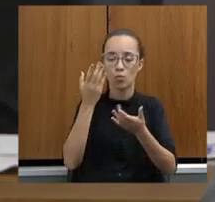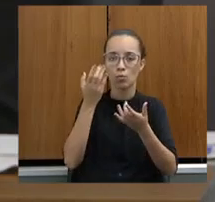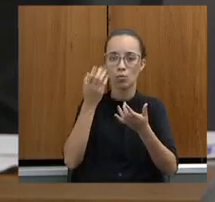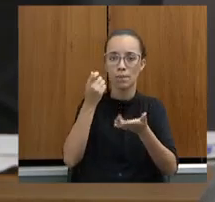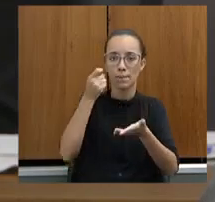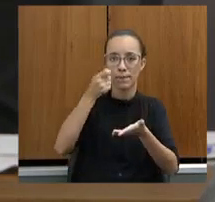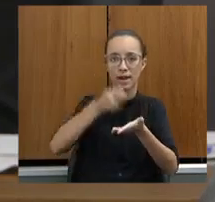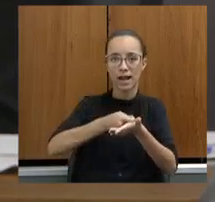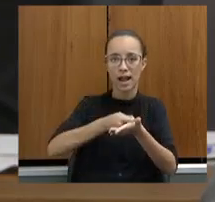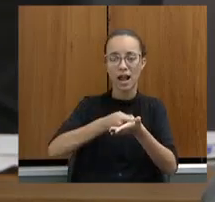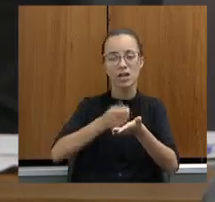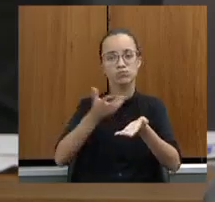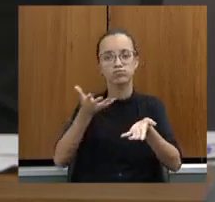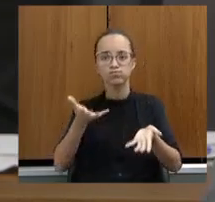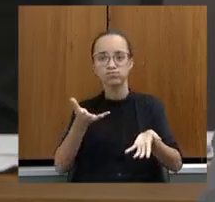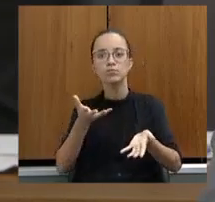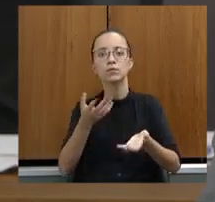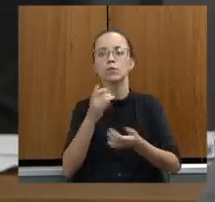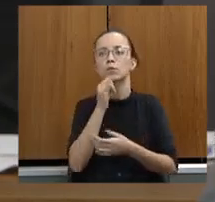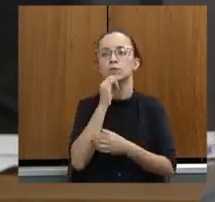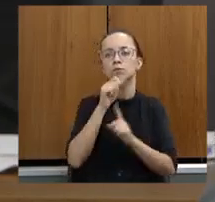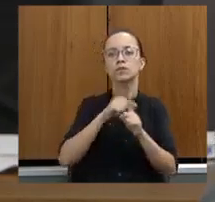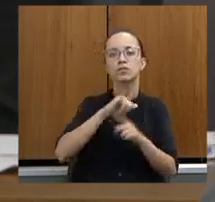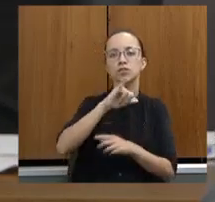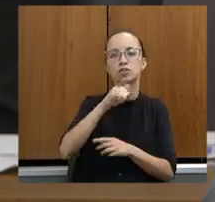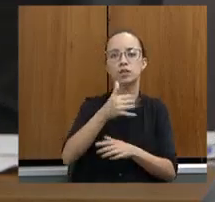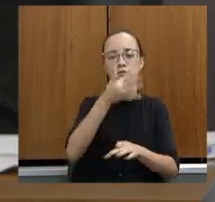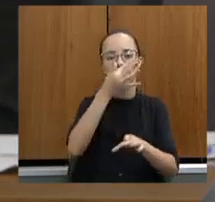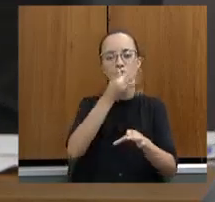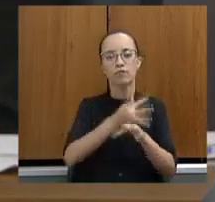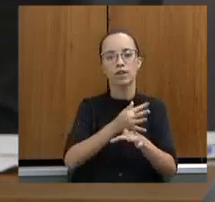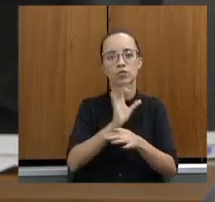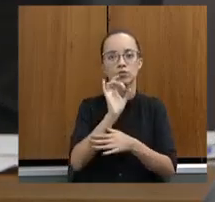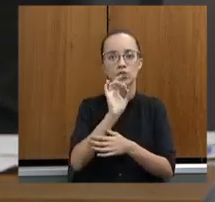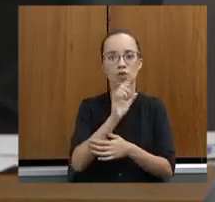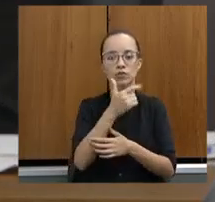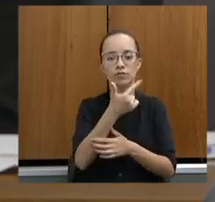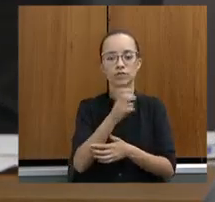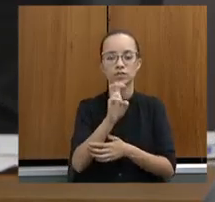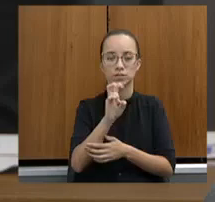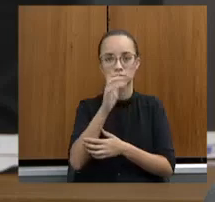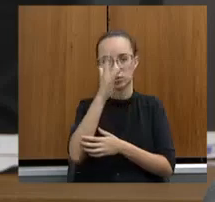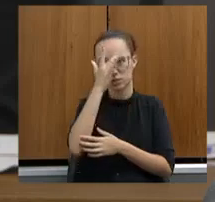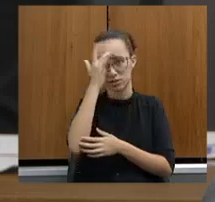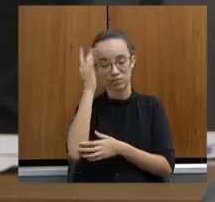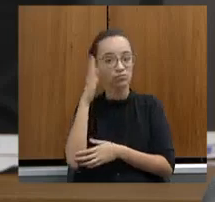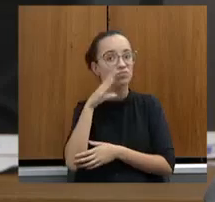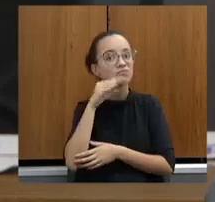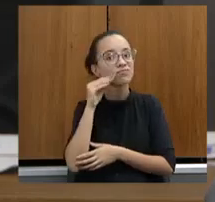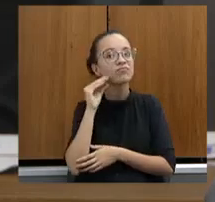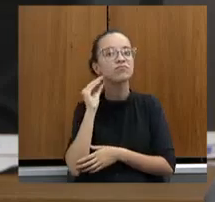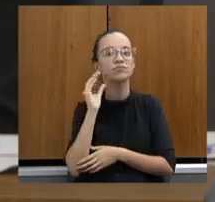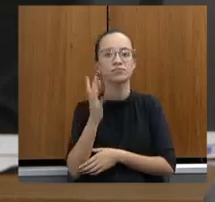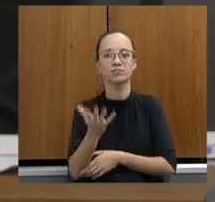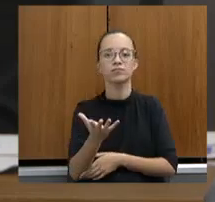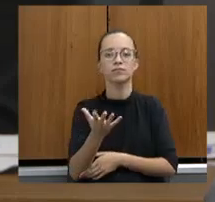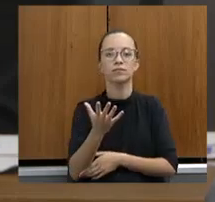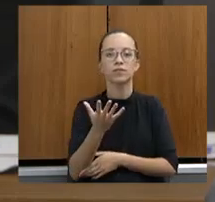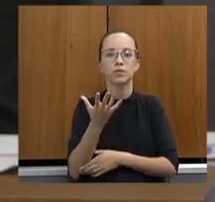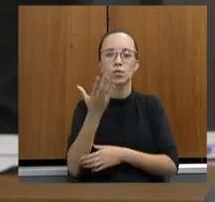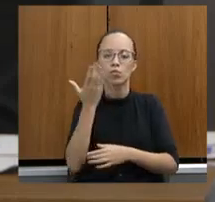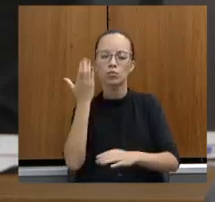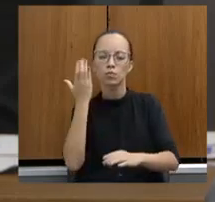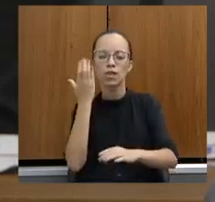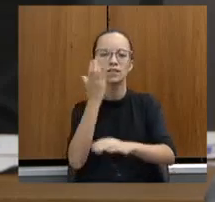o passivo que eu tenho para janeiro de férias prêmio a pagar só de 25 servidores então eu não tenho já